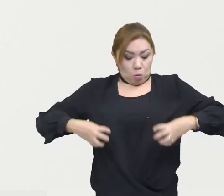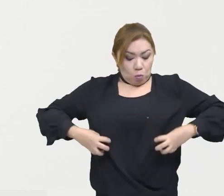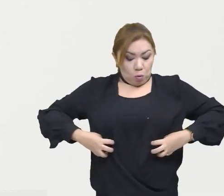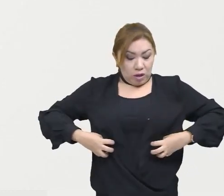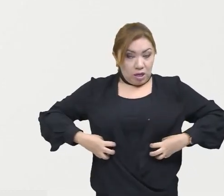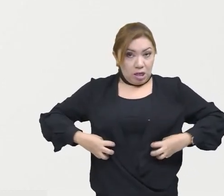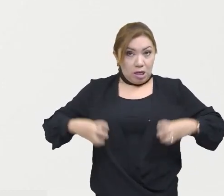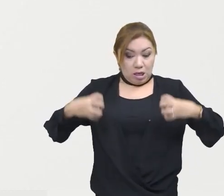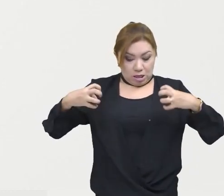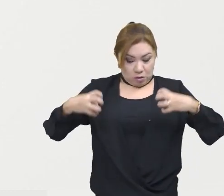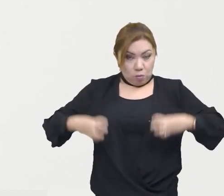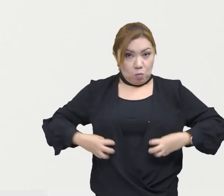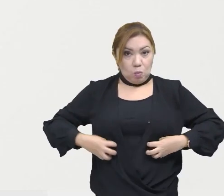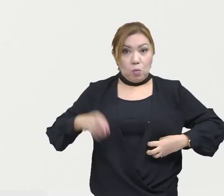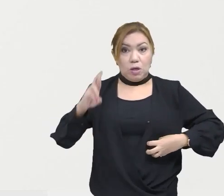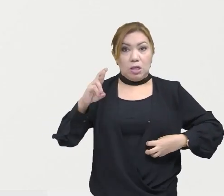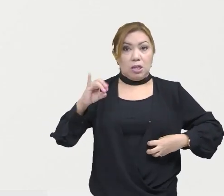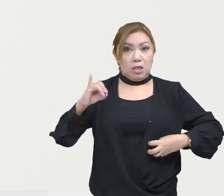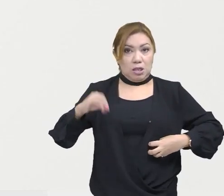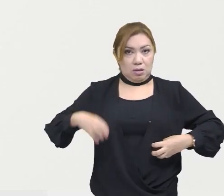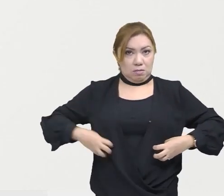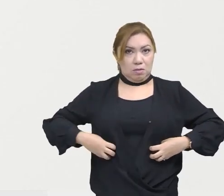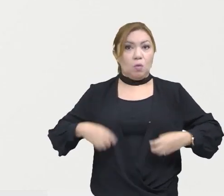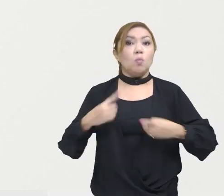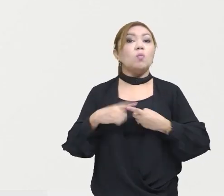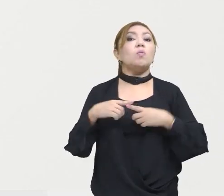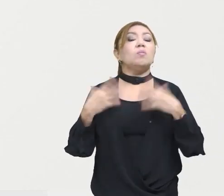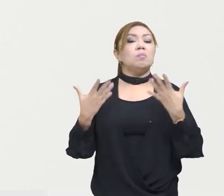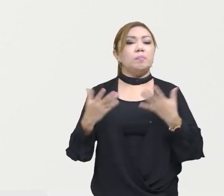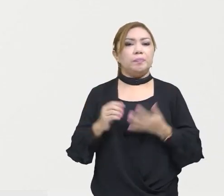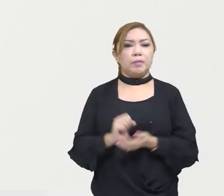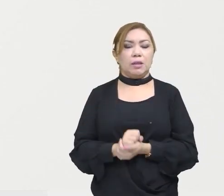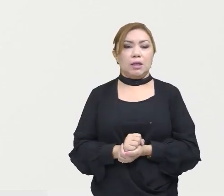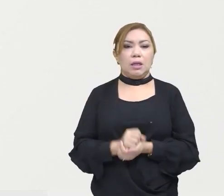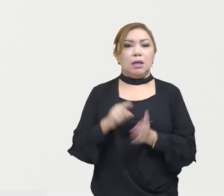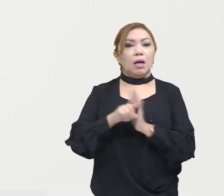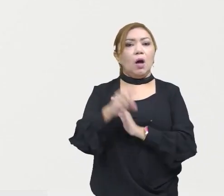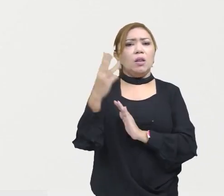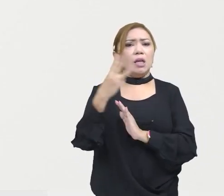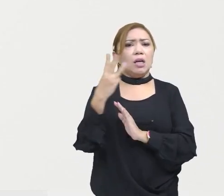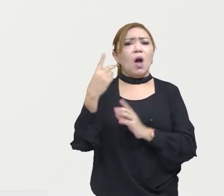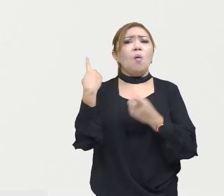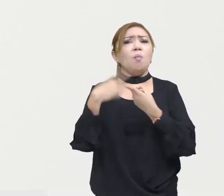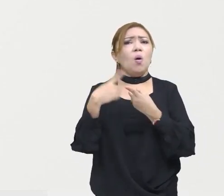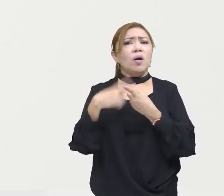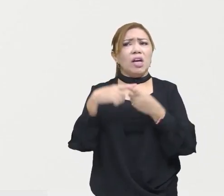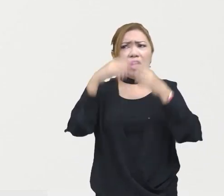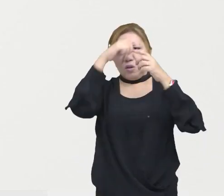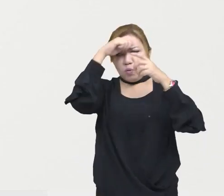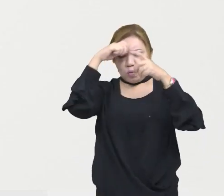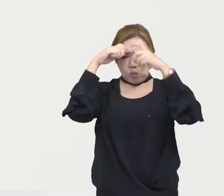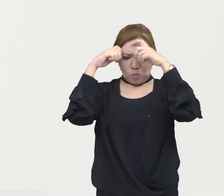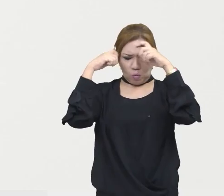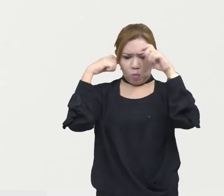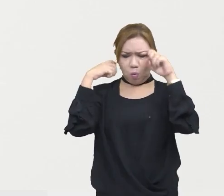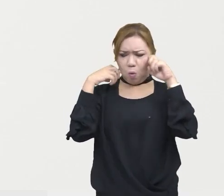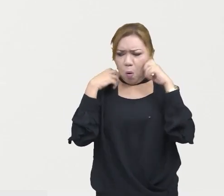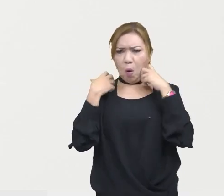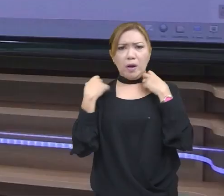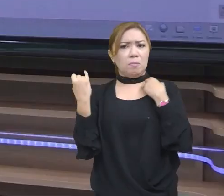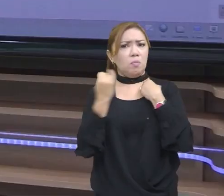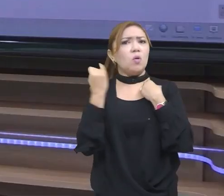principal função? Número 3. Qual a função do suor em nosso